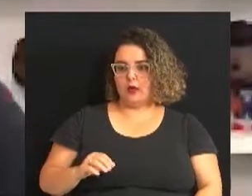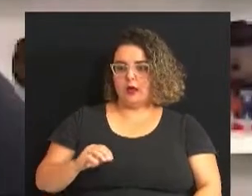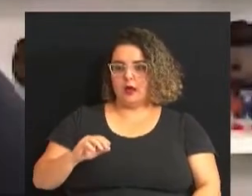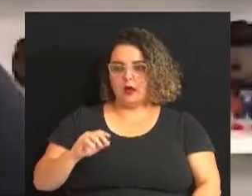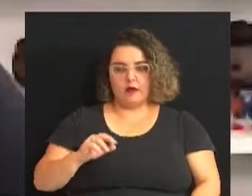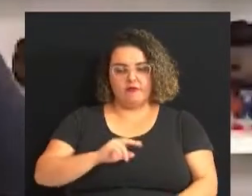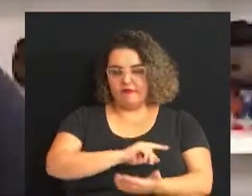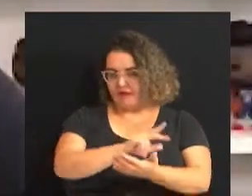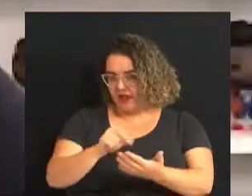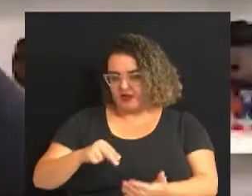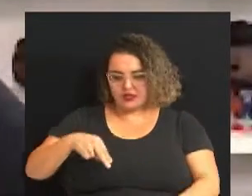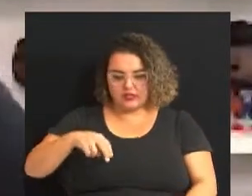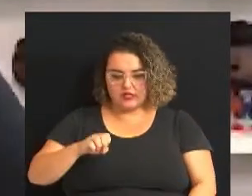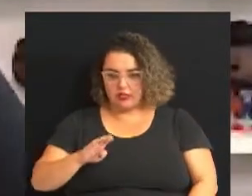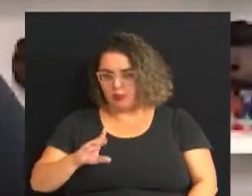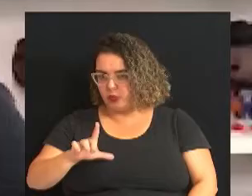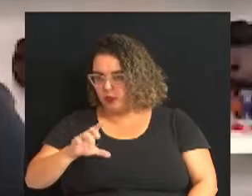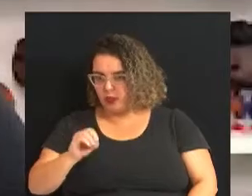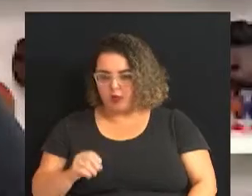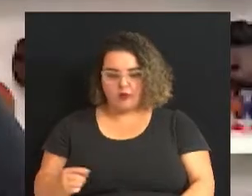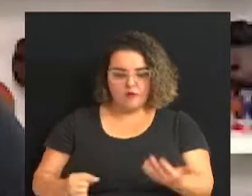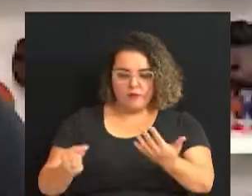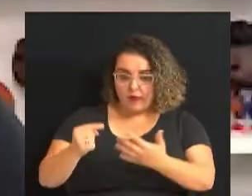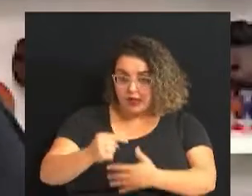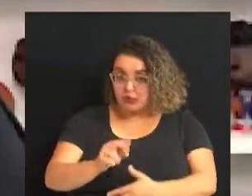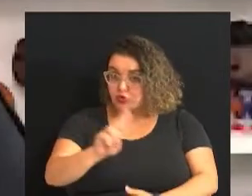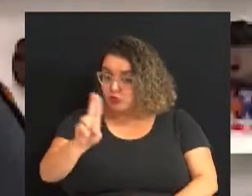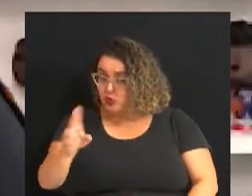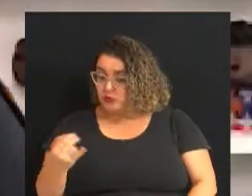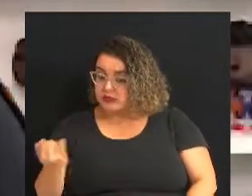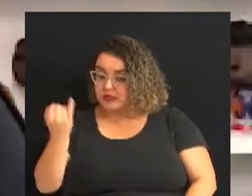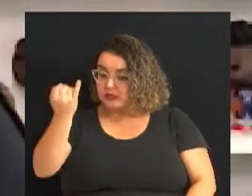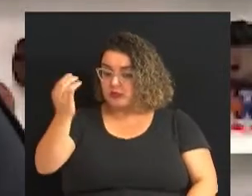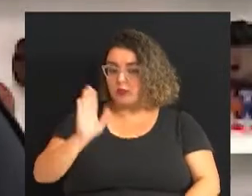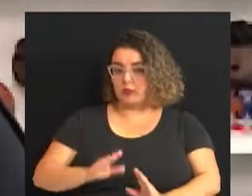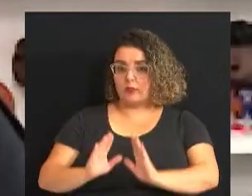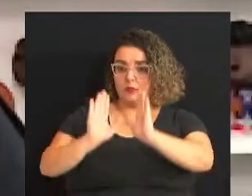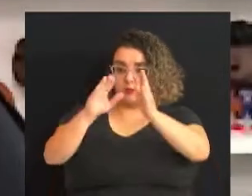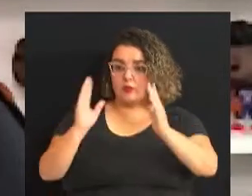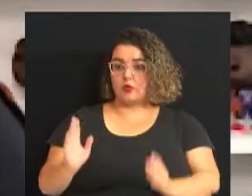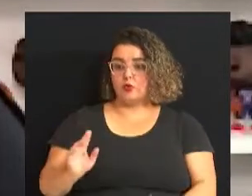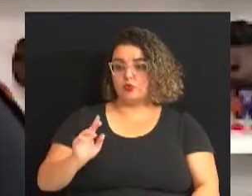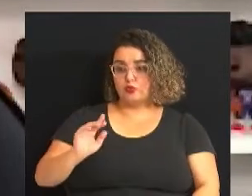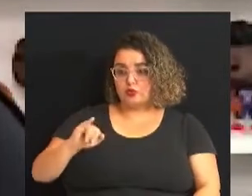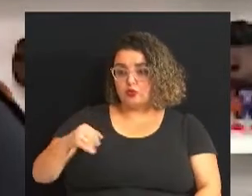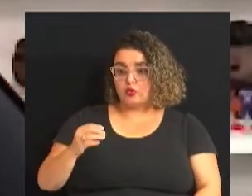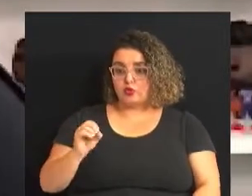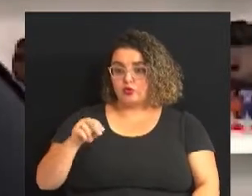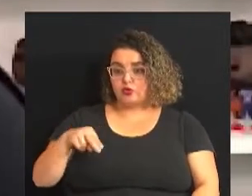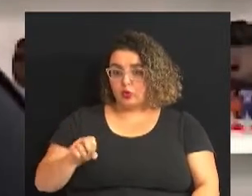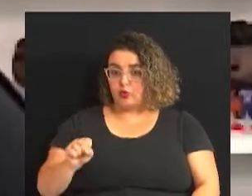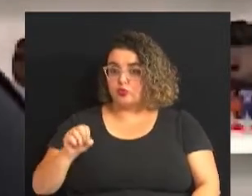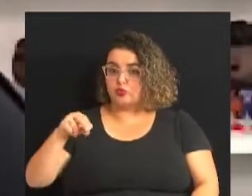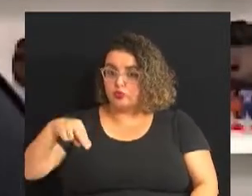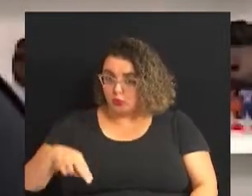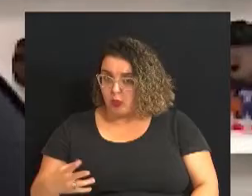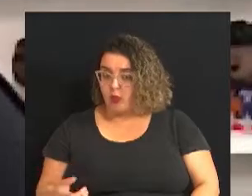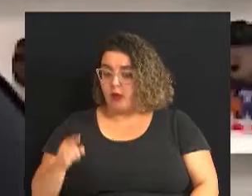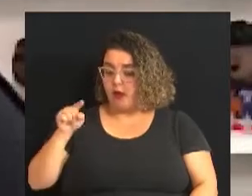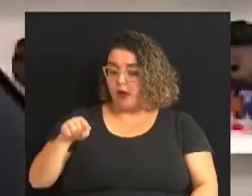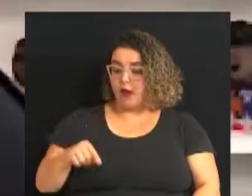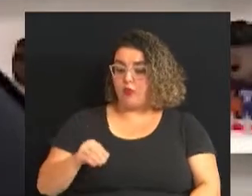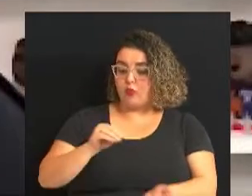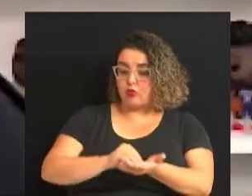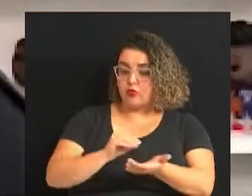James, Dwight Howard, Kevin Garnett, até 2006, o Amir Johnson, na época para Toronto, foi o último jogador a ser